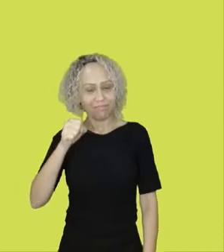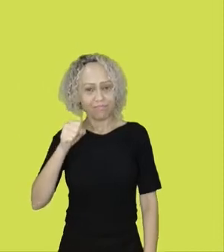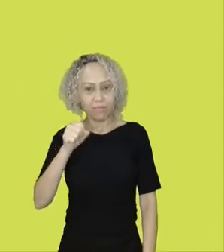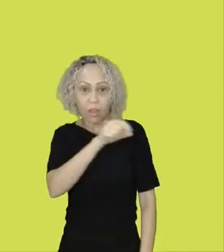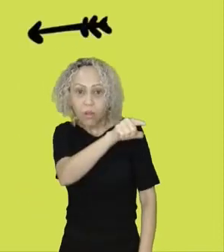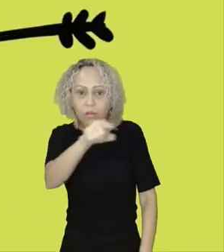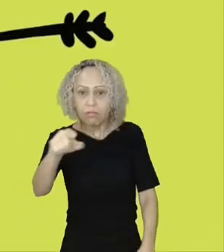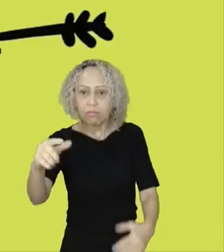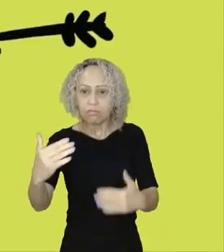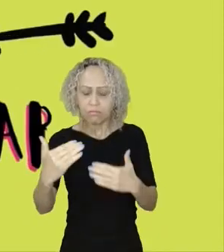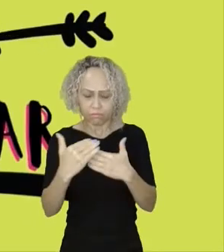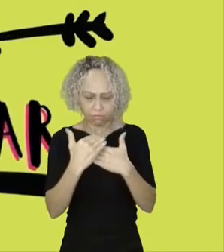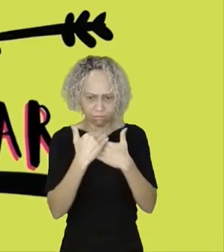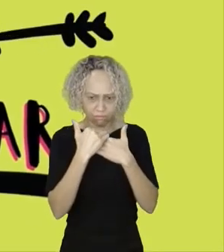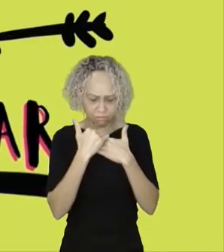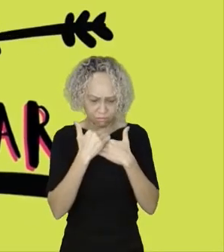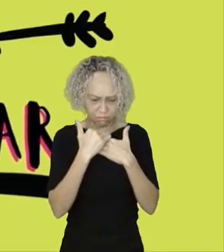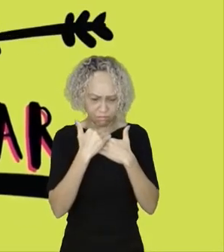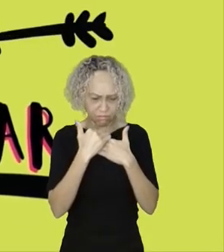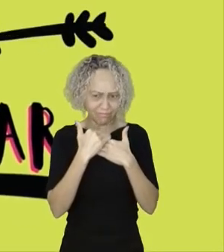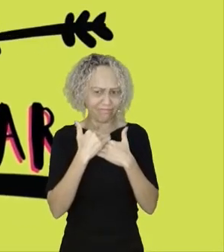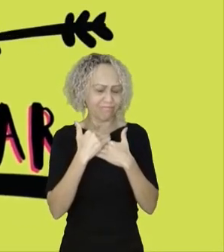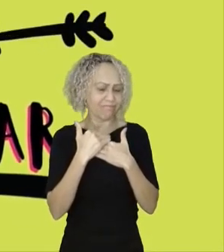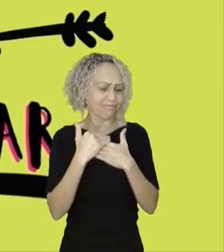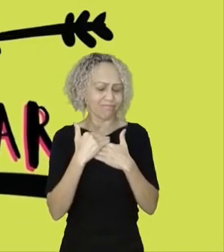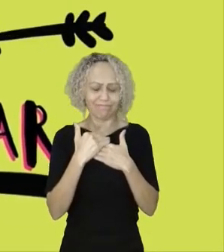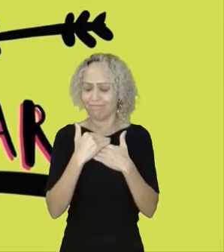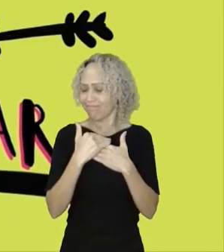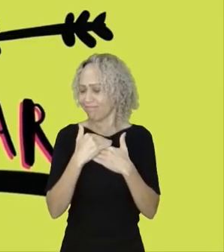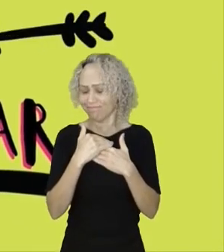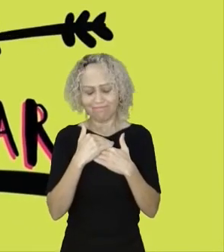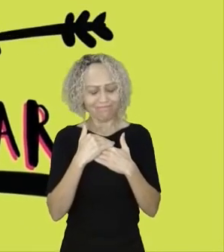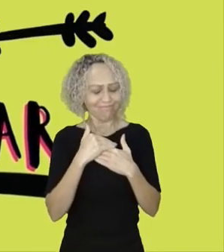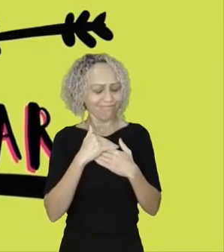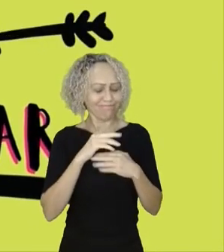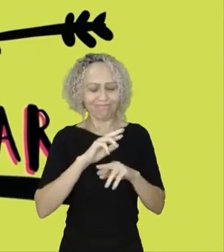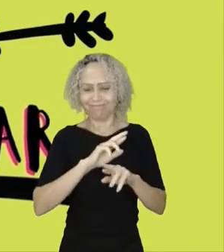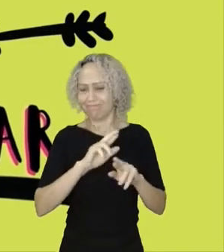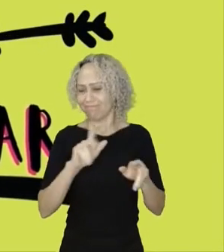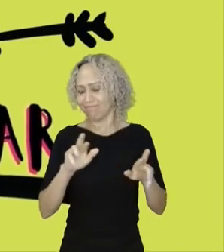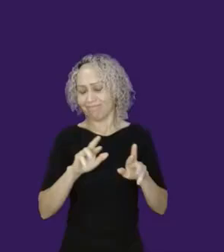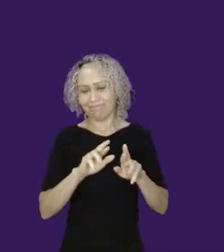Não vão mais conseguir me anular, me calar.